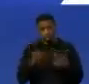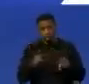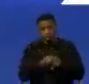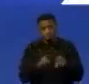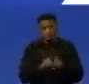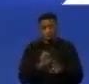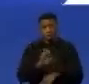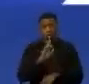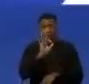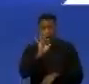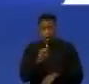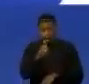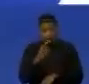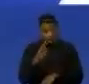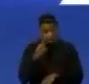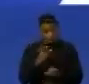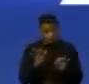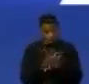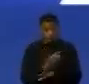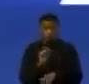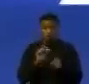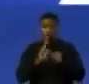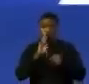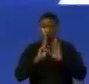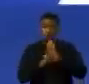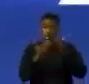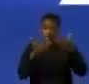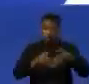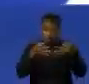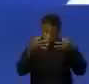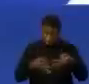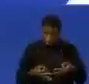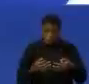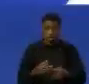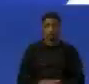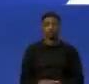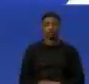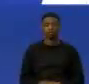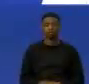bem? Tranquilo? Espero que você tenha feito uma ótima prova.